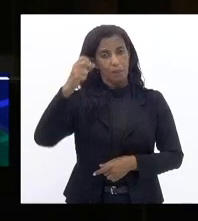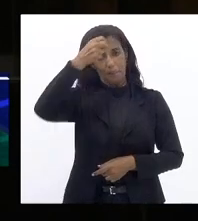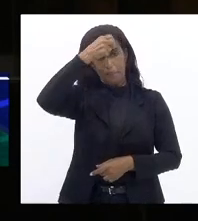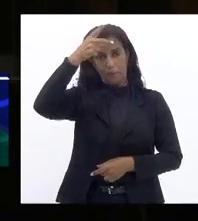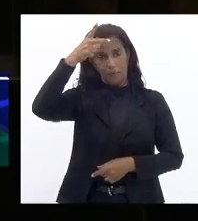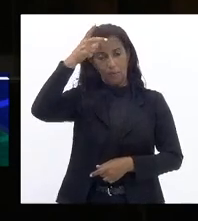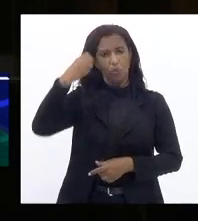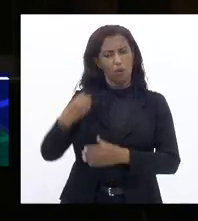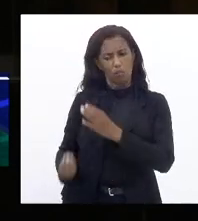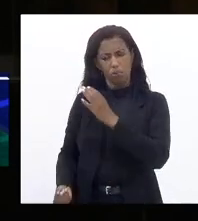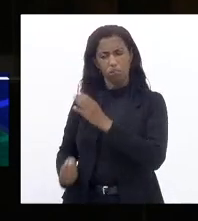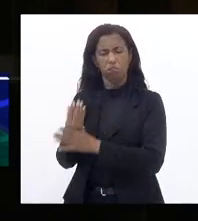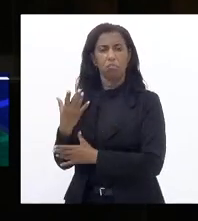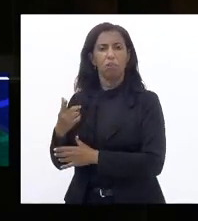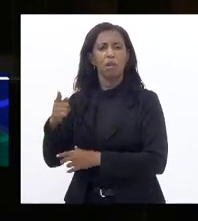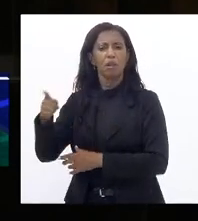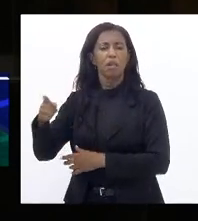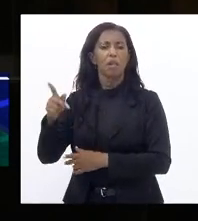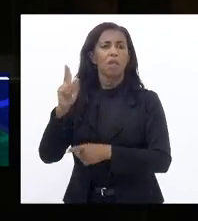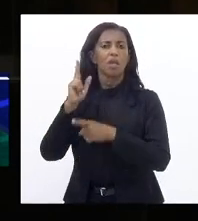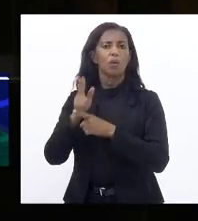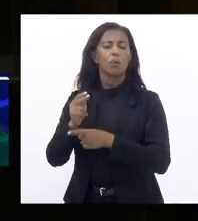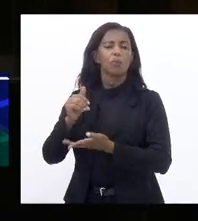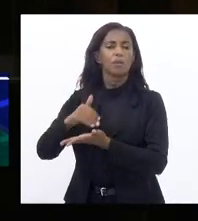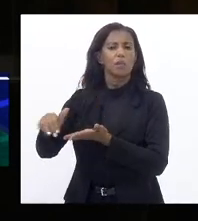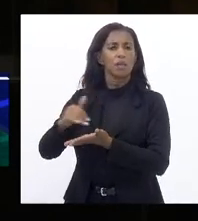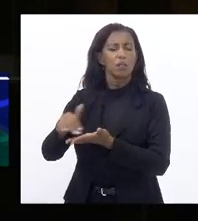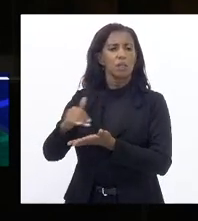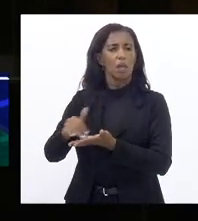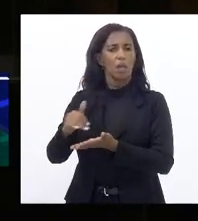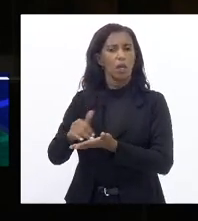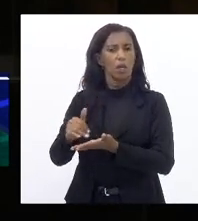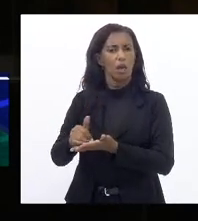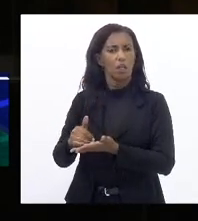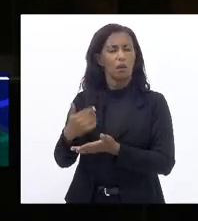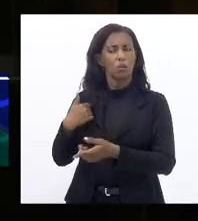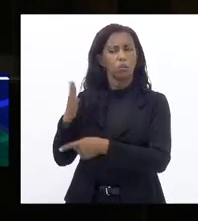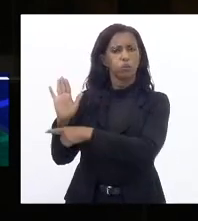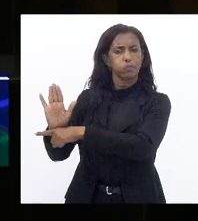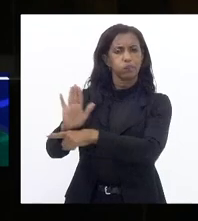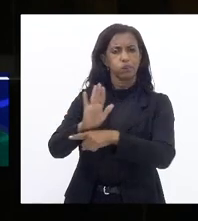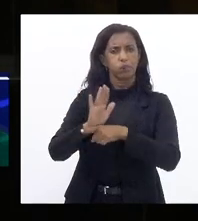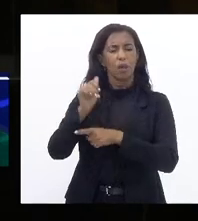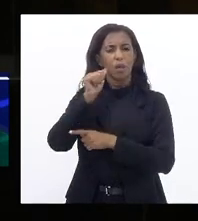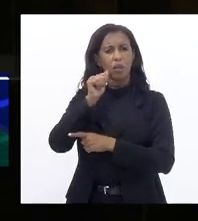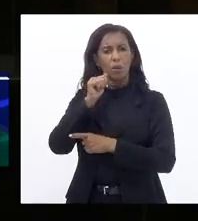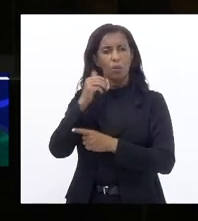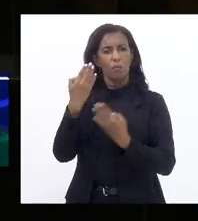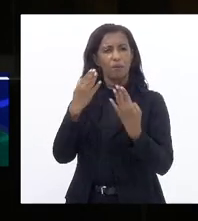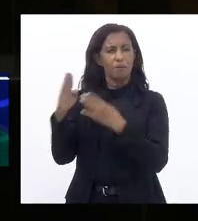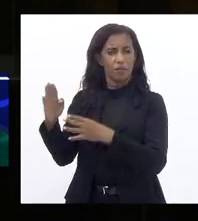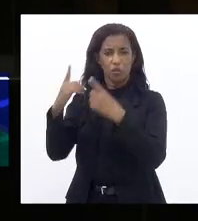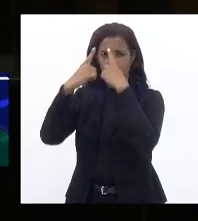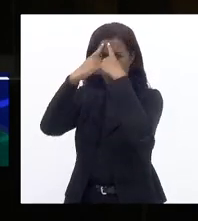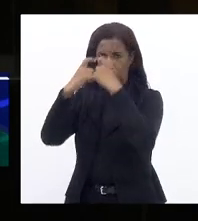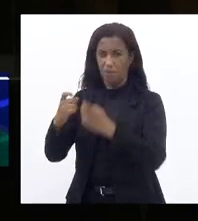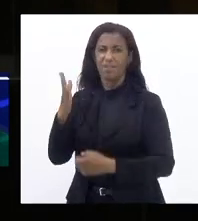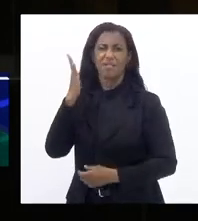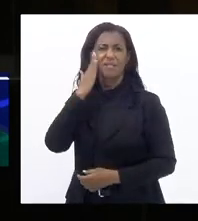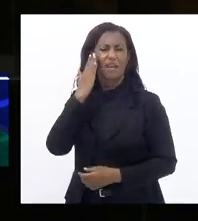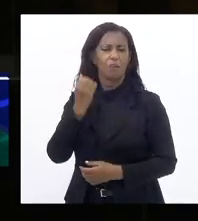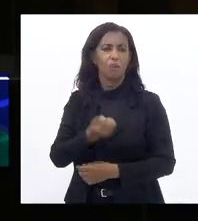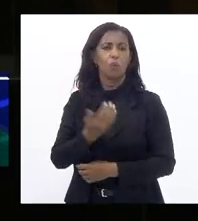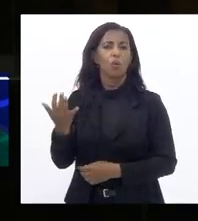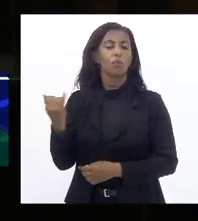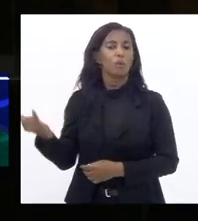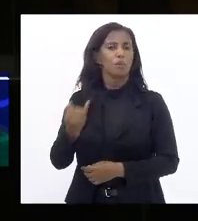enquanto secretária de assistência social, o aluguel social às mulheres que são vítimas de violência, e nós sabemos o quanto é importante. Eu